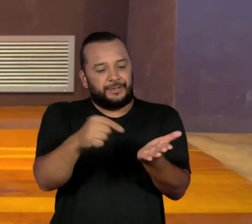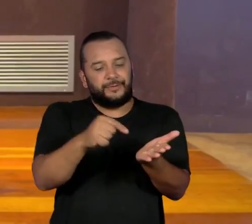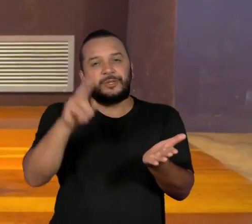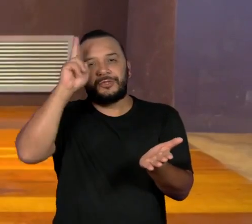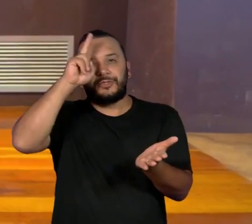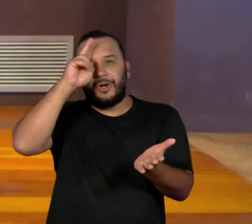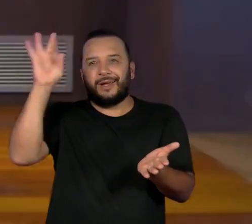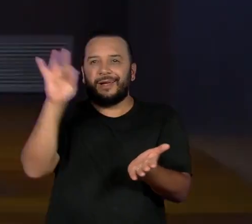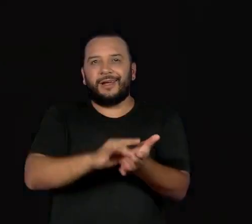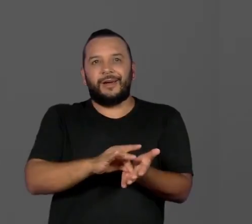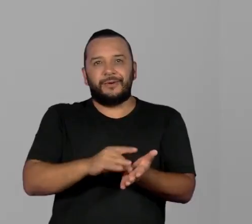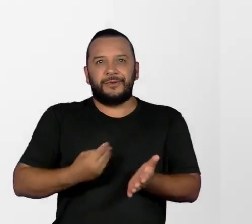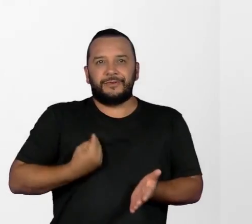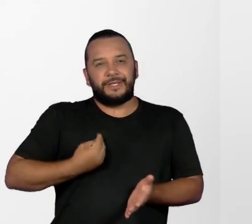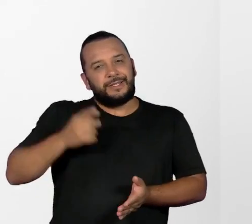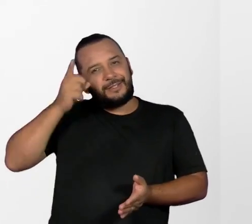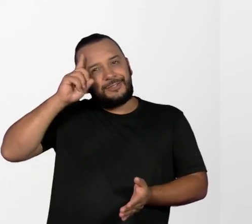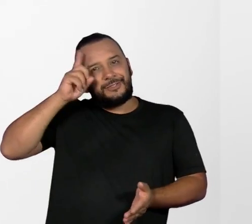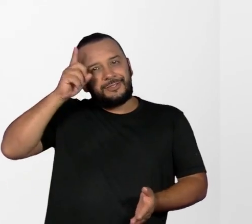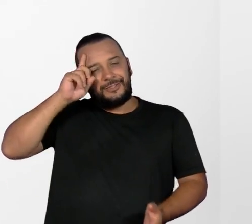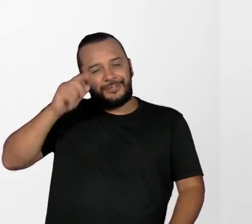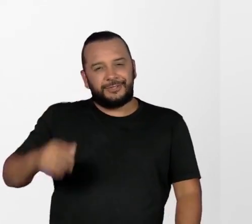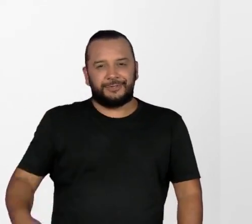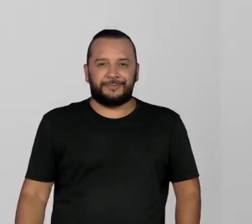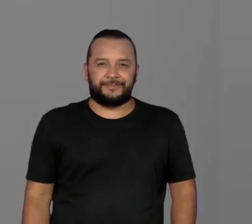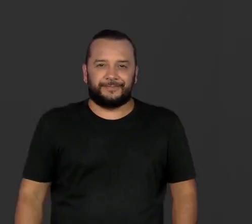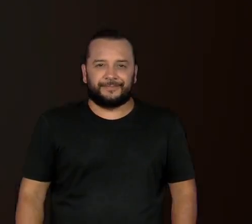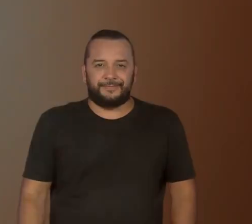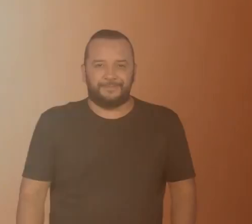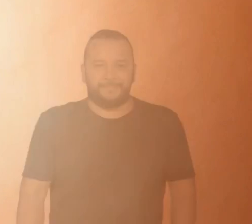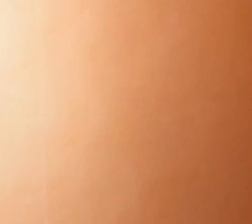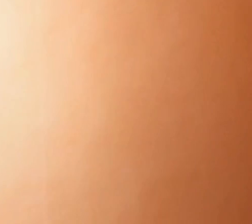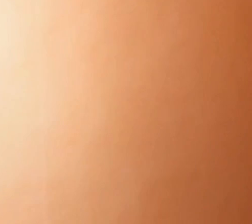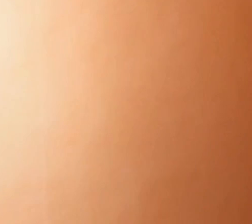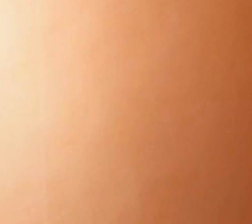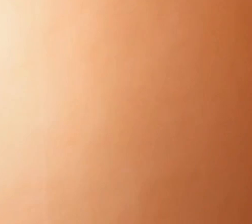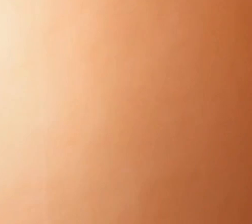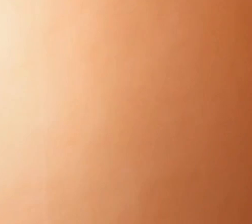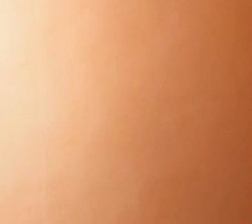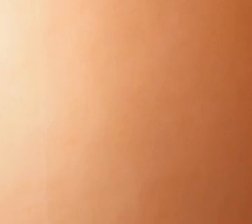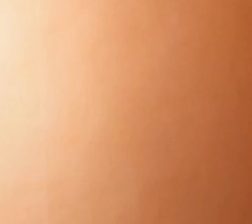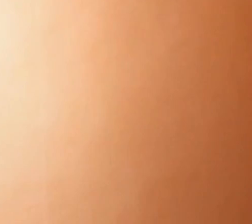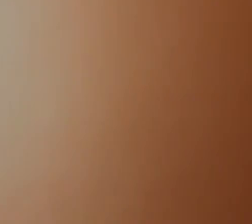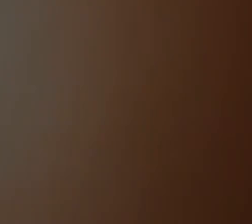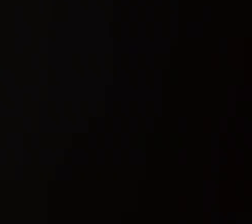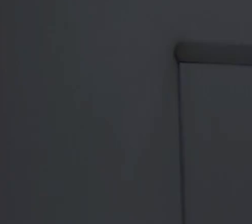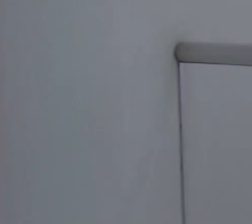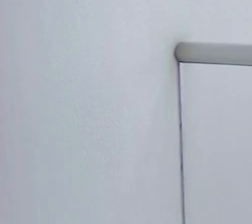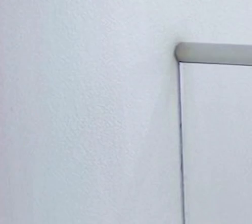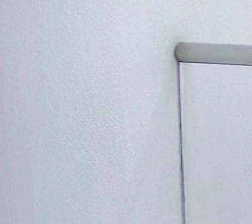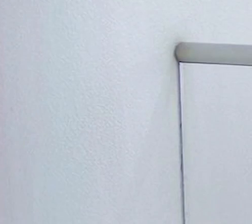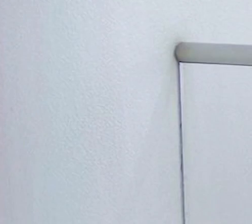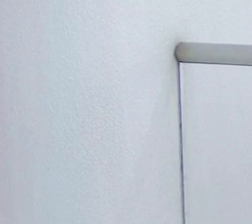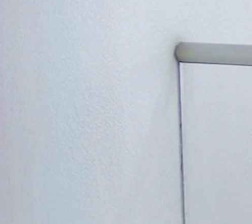real que é do nosso dia. Os sonhos mais